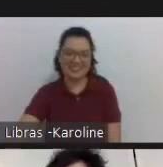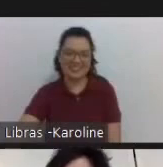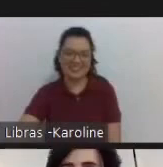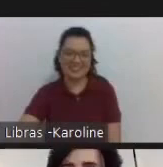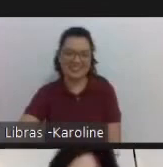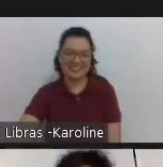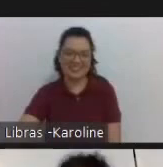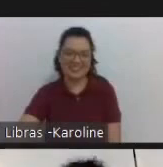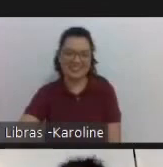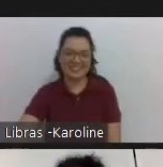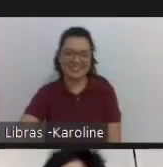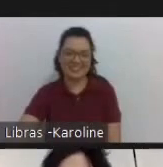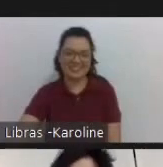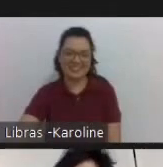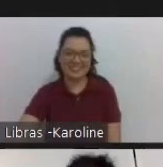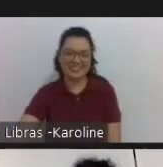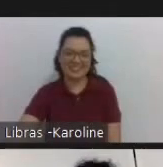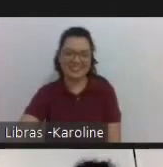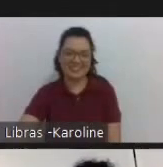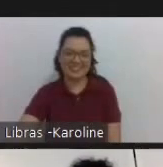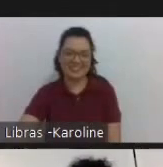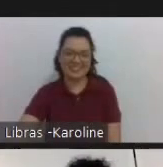sala.